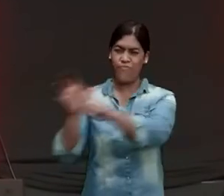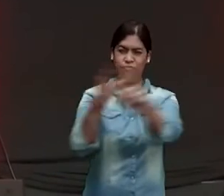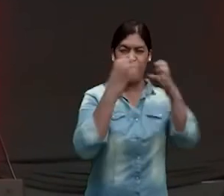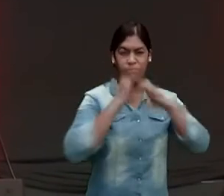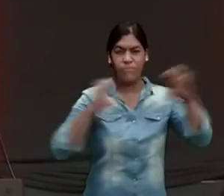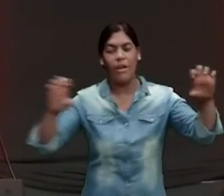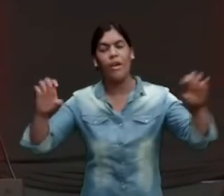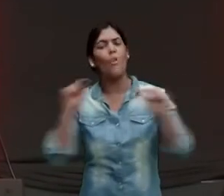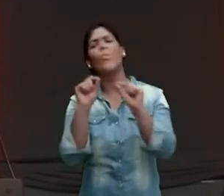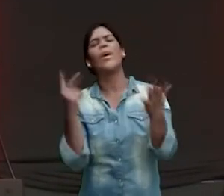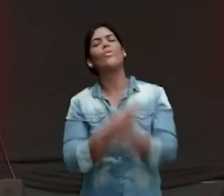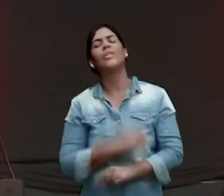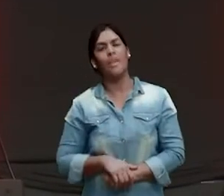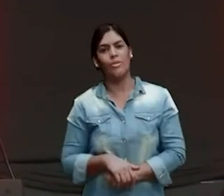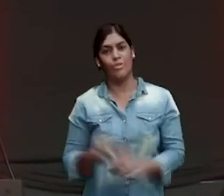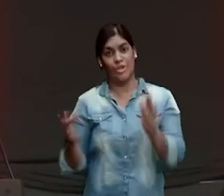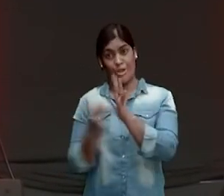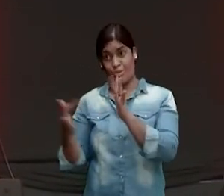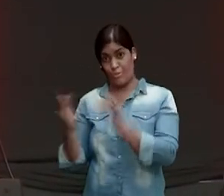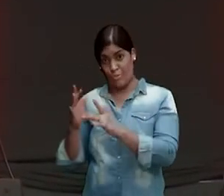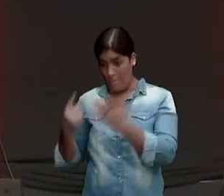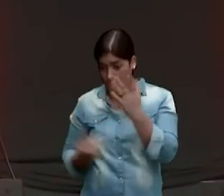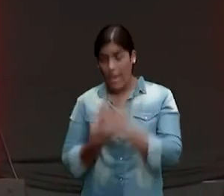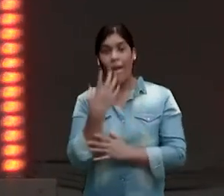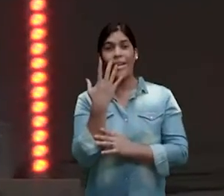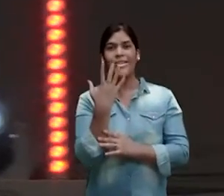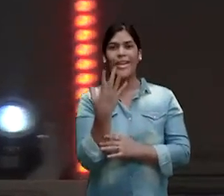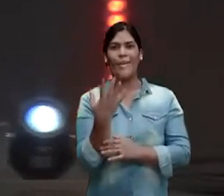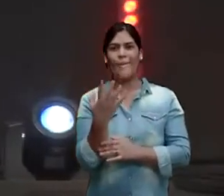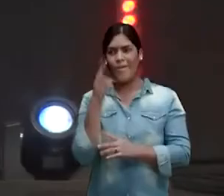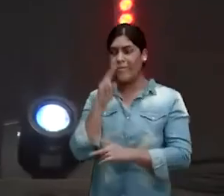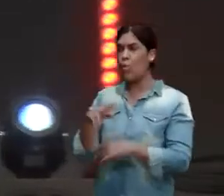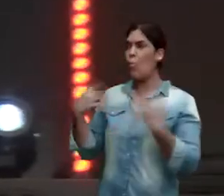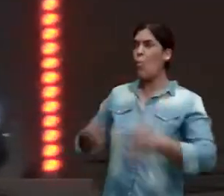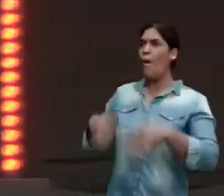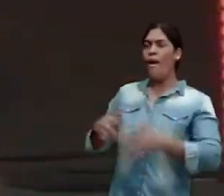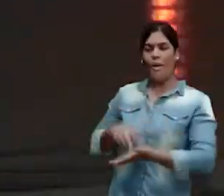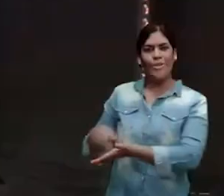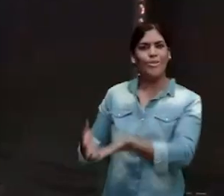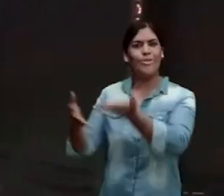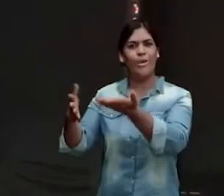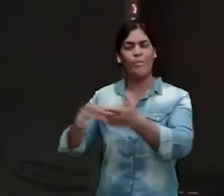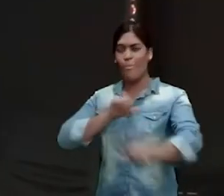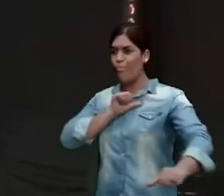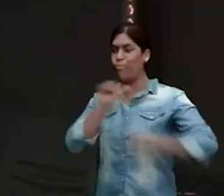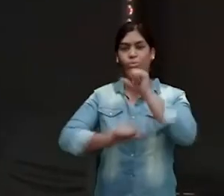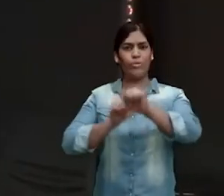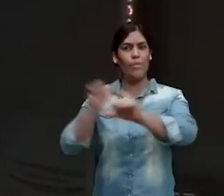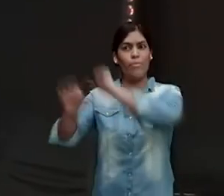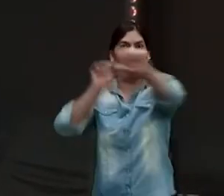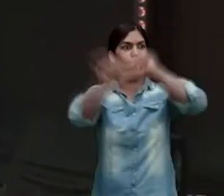o seu Jesus ressurreto não tem outro caminho com a mudança de postura o caso de Pedro por exemplo